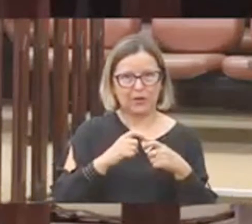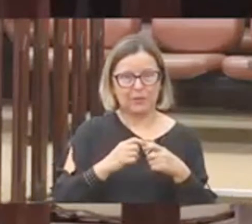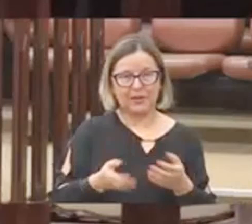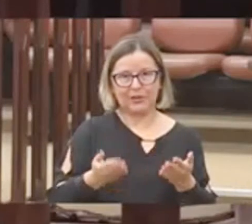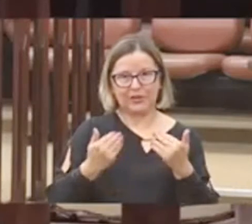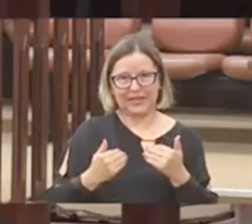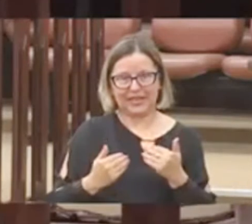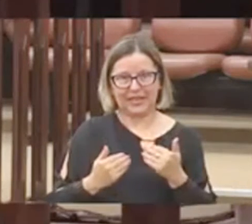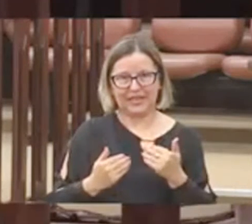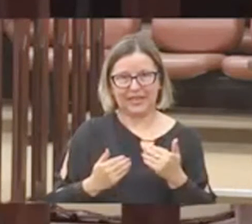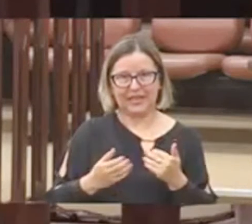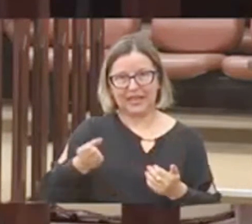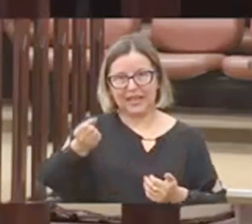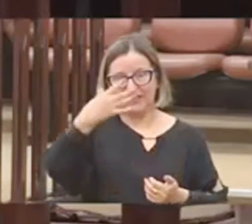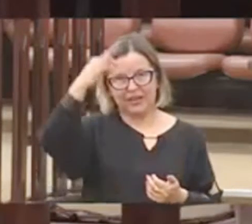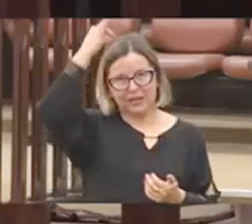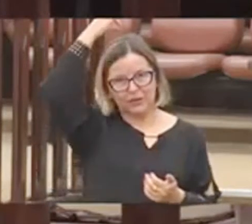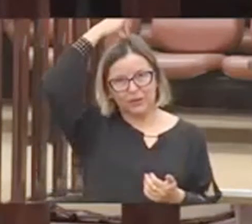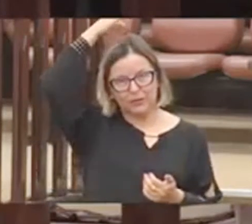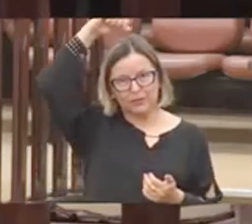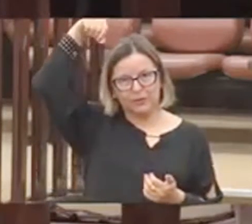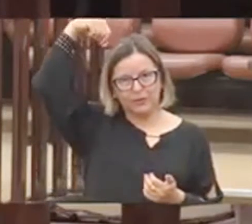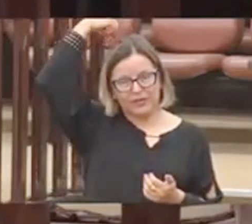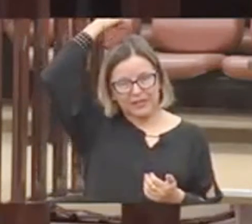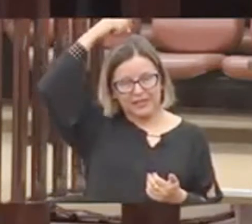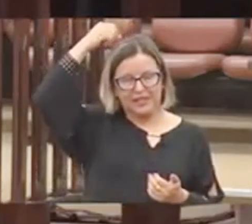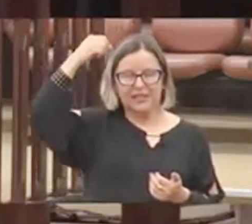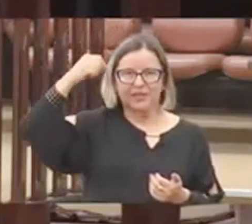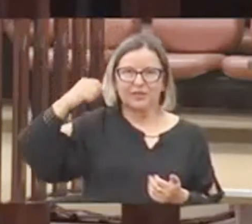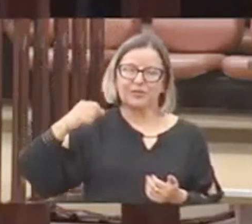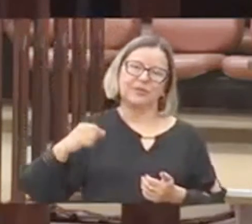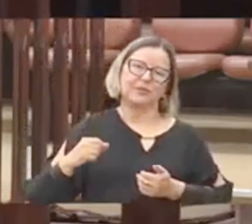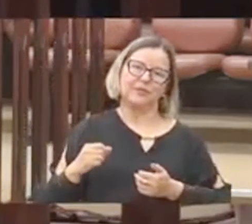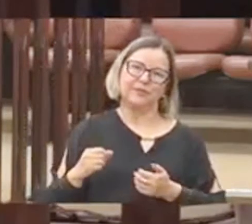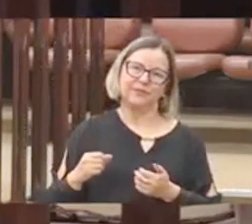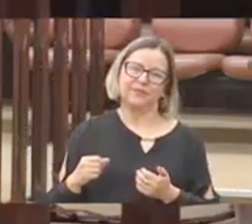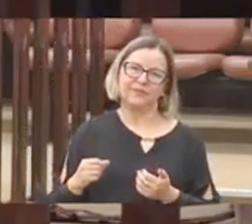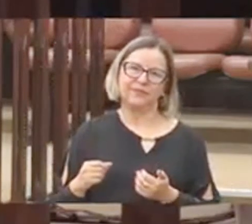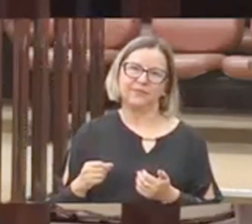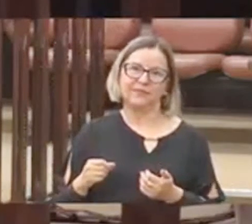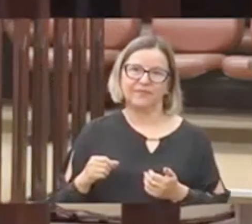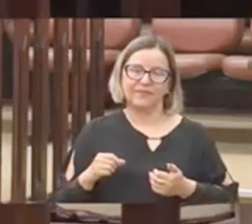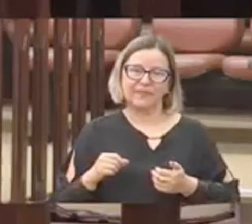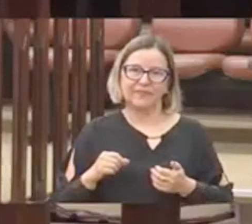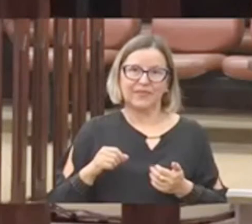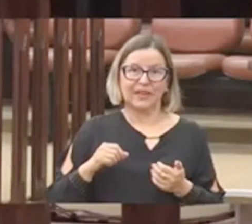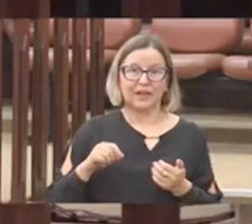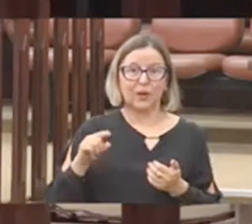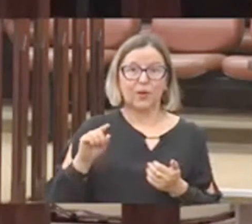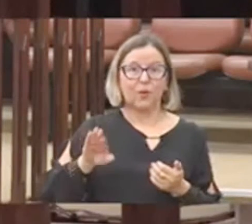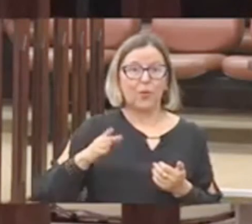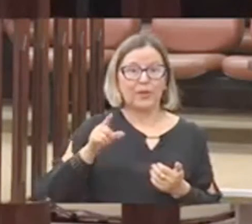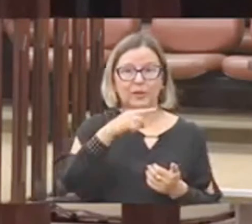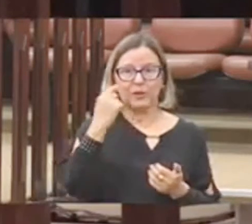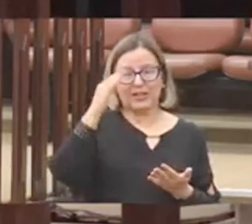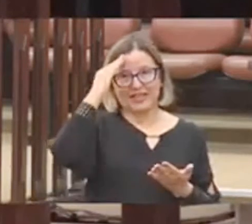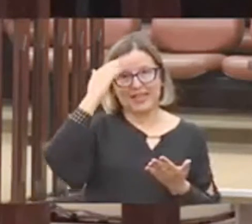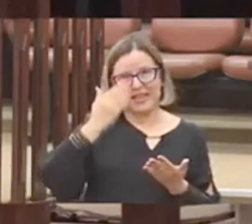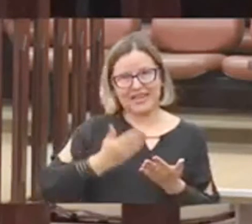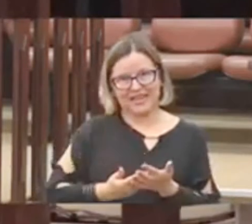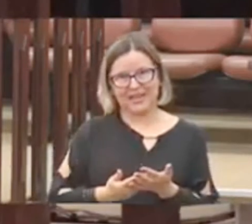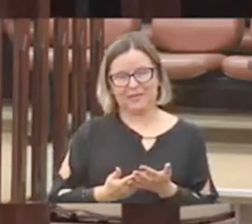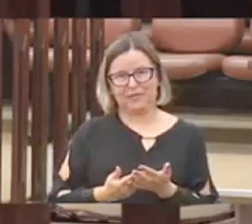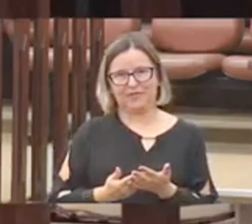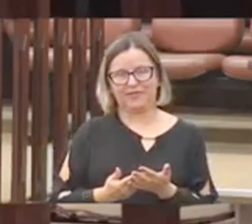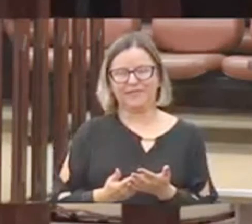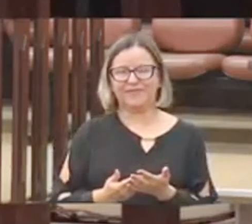Espírito Santo é o efeito da aplicação do remédio em você. Então não adianta você